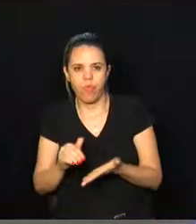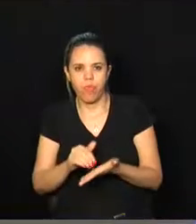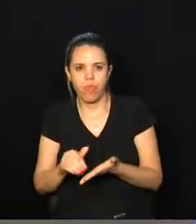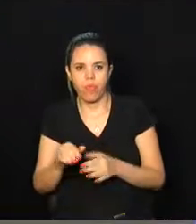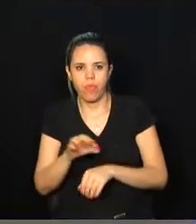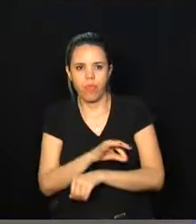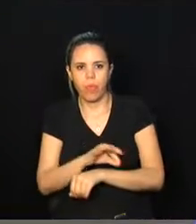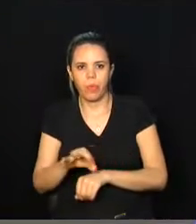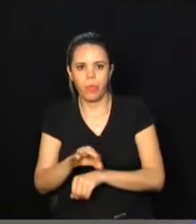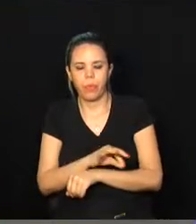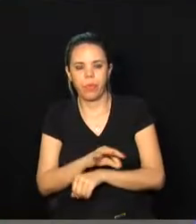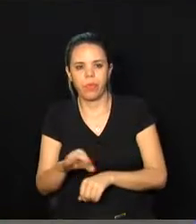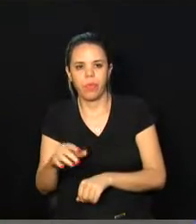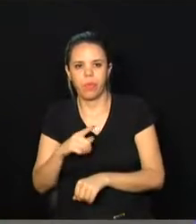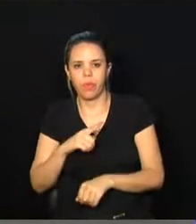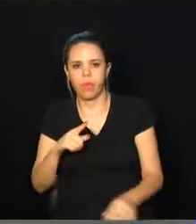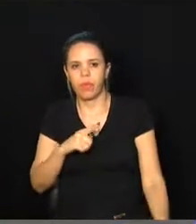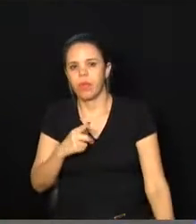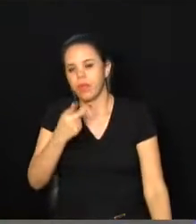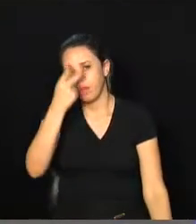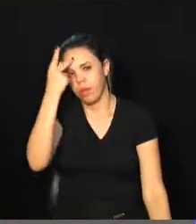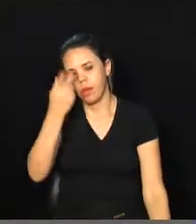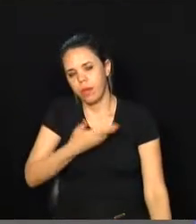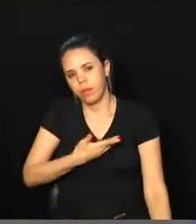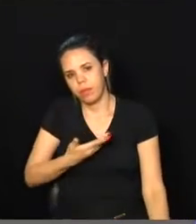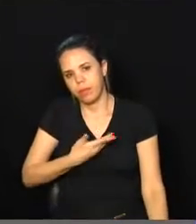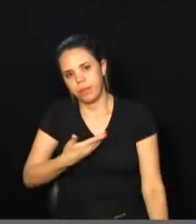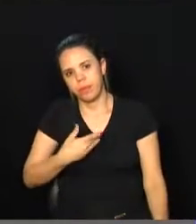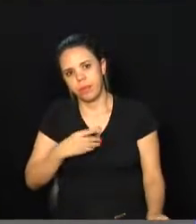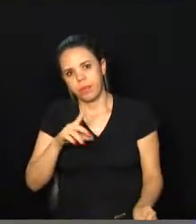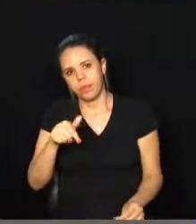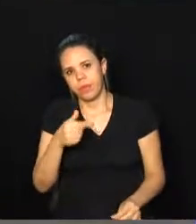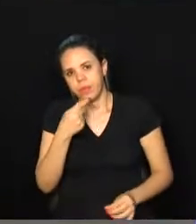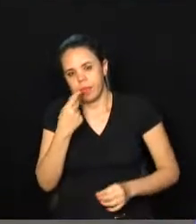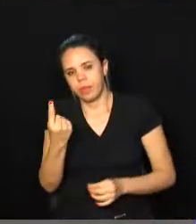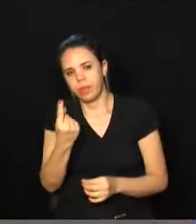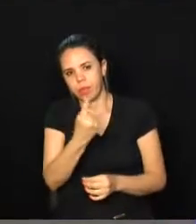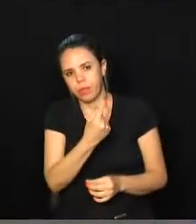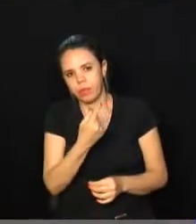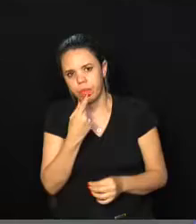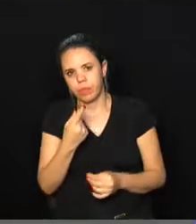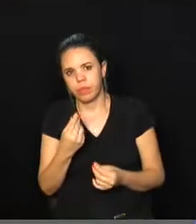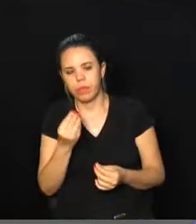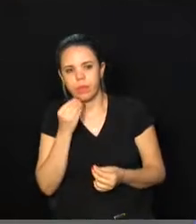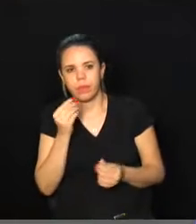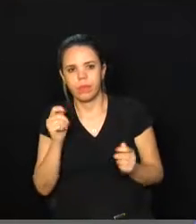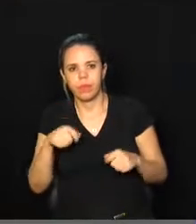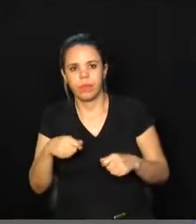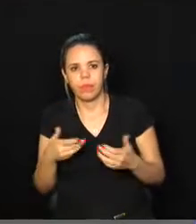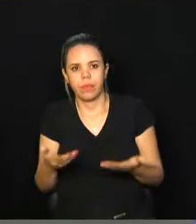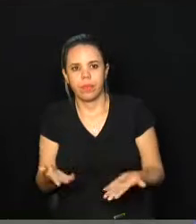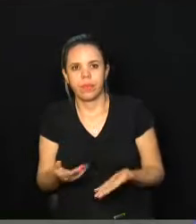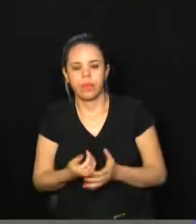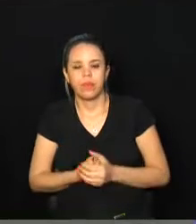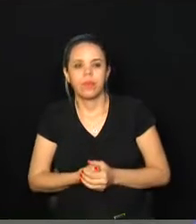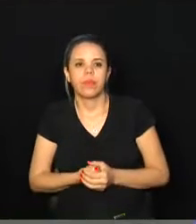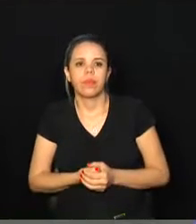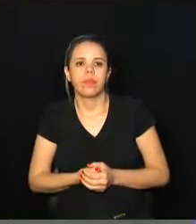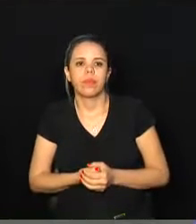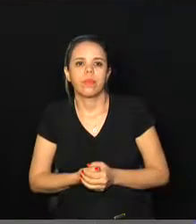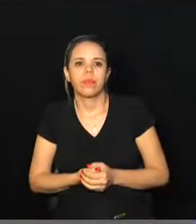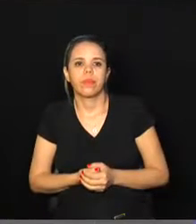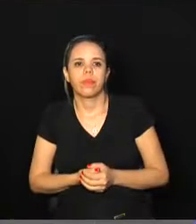Arquitetura. Temos aqui os demais colegas que depois cada um vai poder ter o poder da fala aqui.